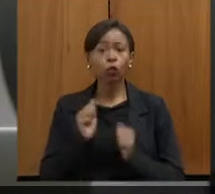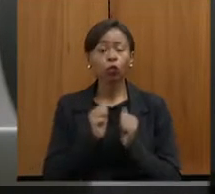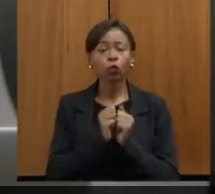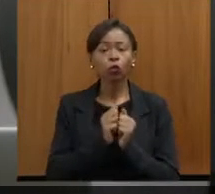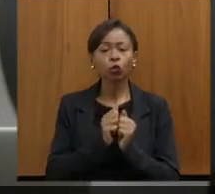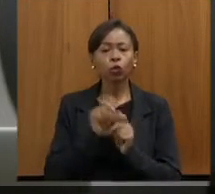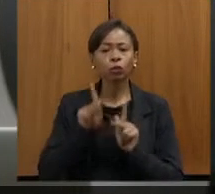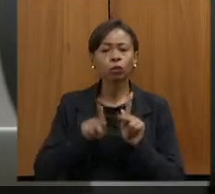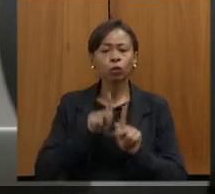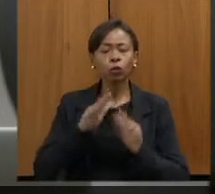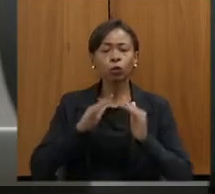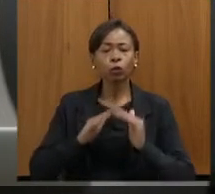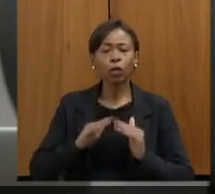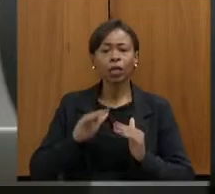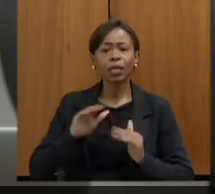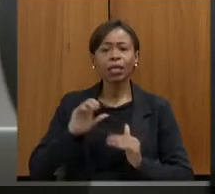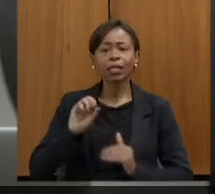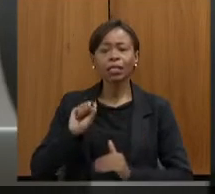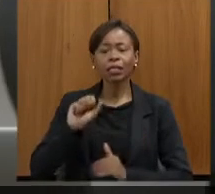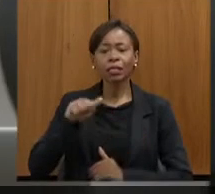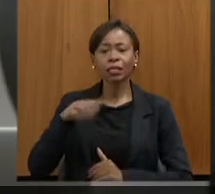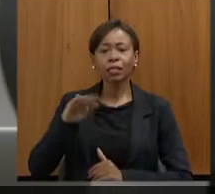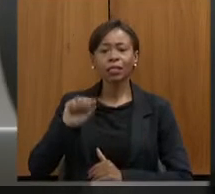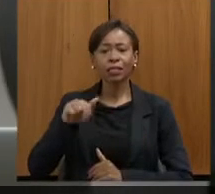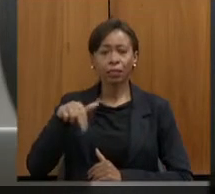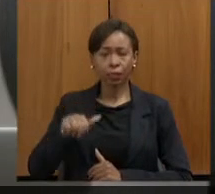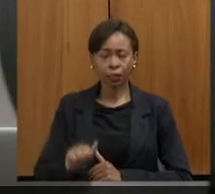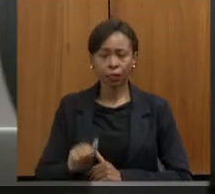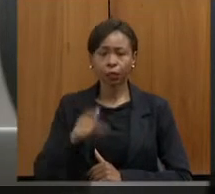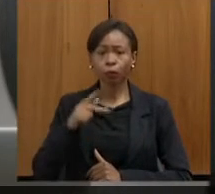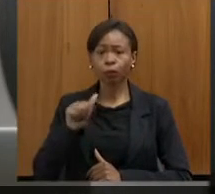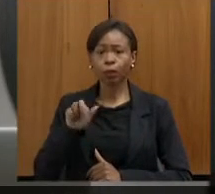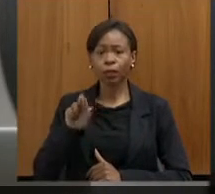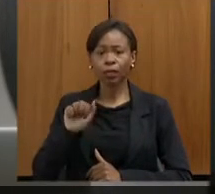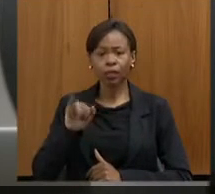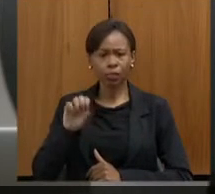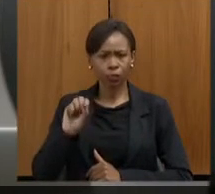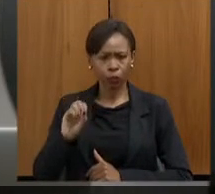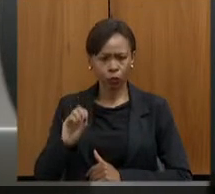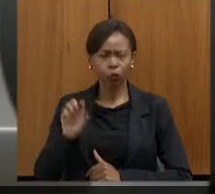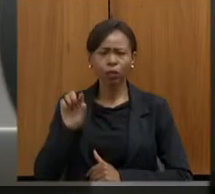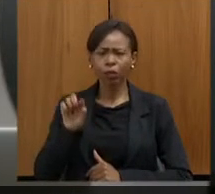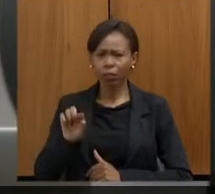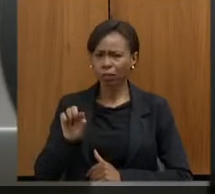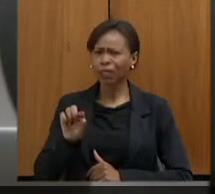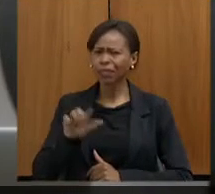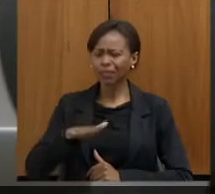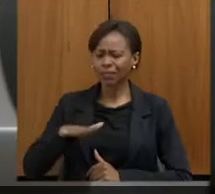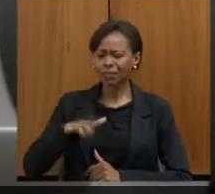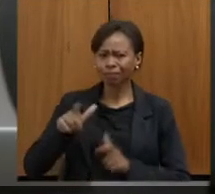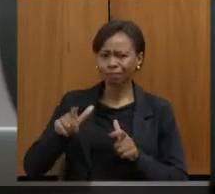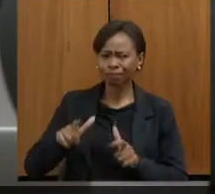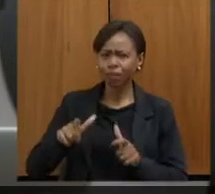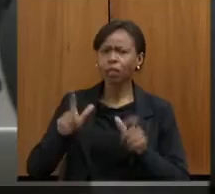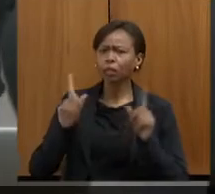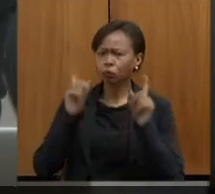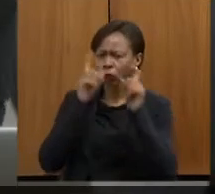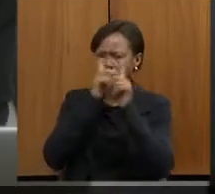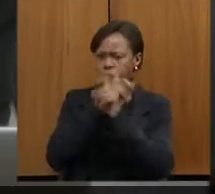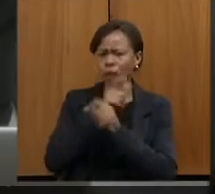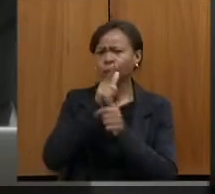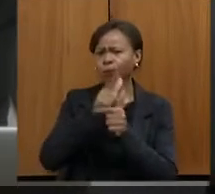E as dificuldades deles é a dificuldade de vencimento de